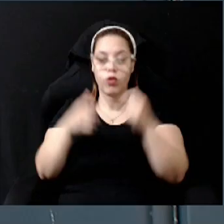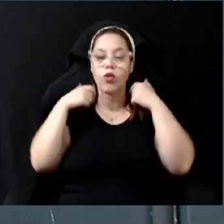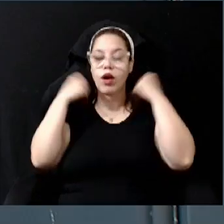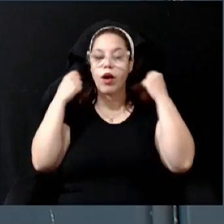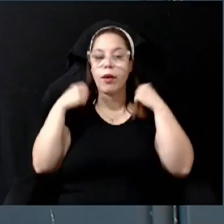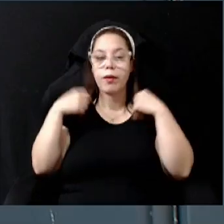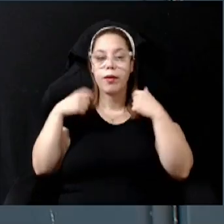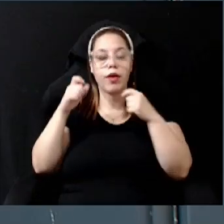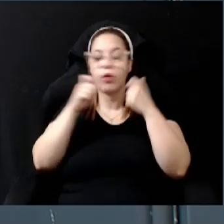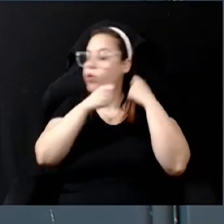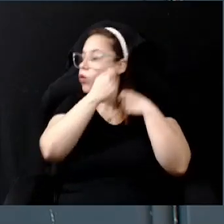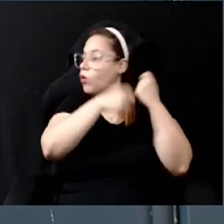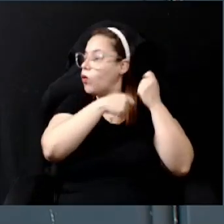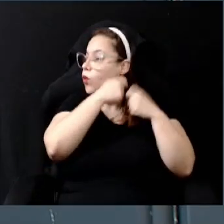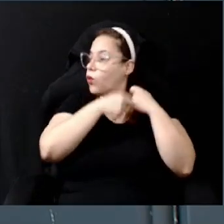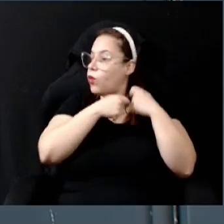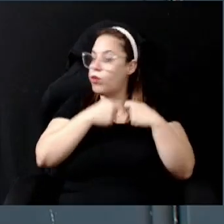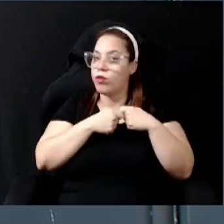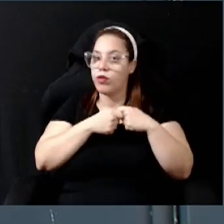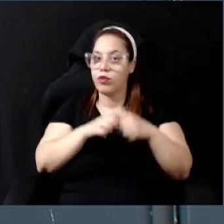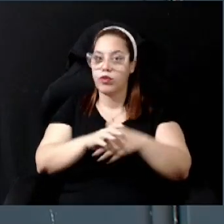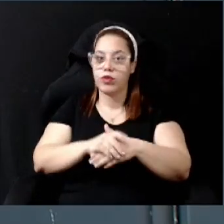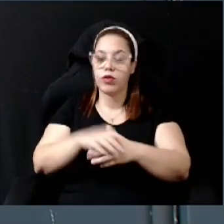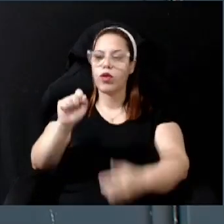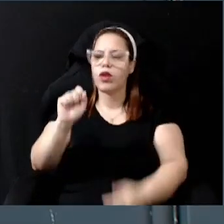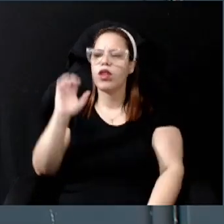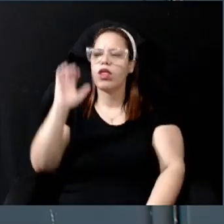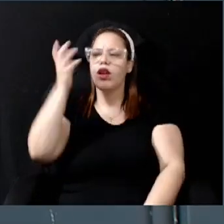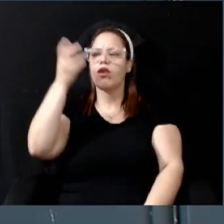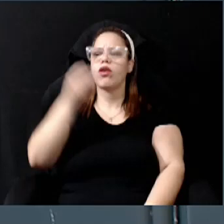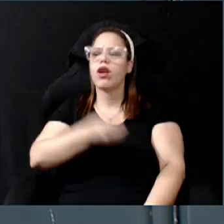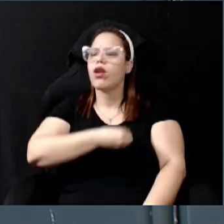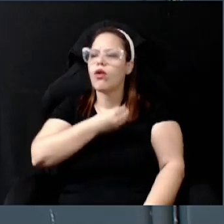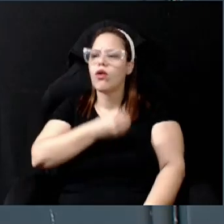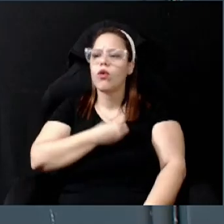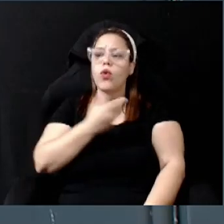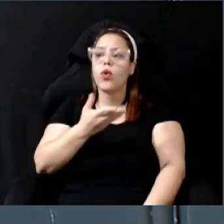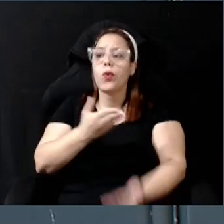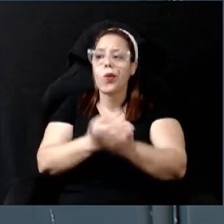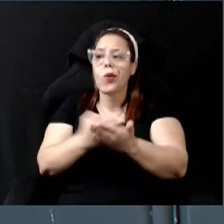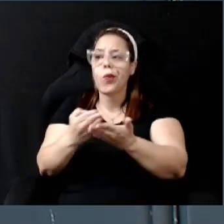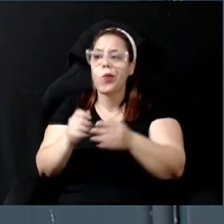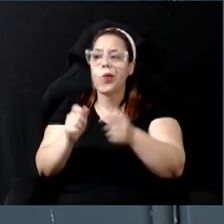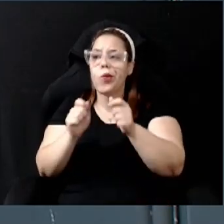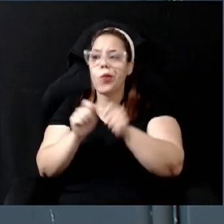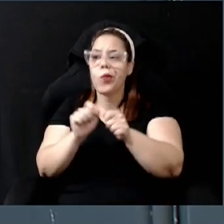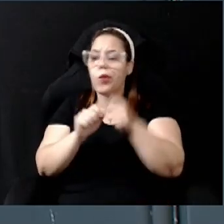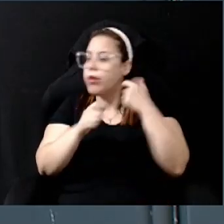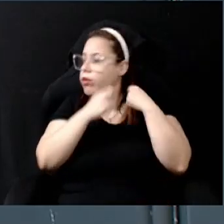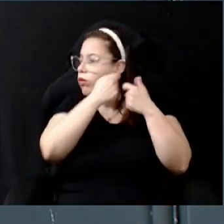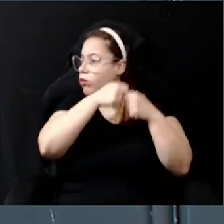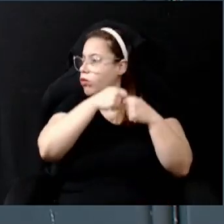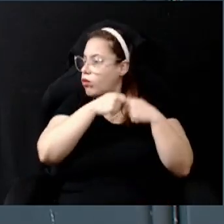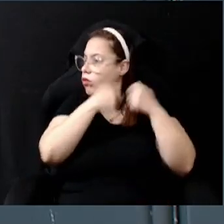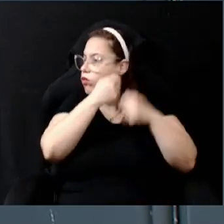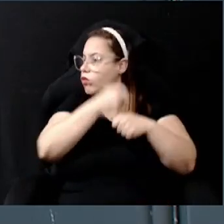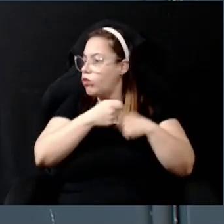tranças. O que estava acontecendo na sua vida que você começou a fazer trança e ganhar